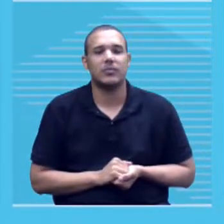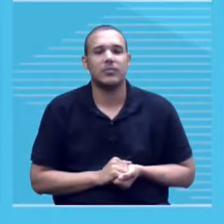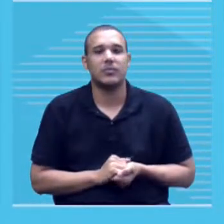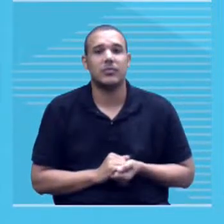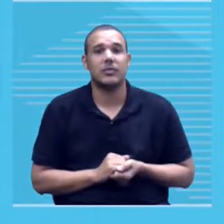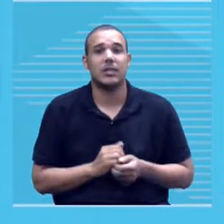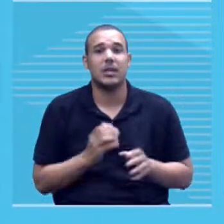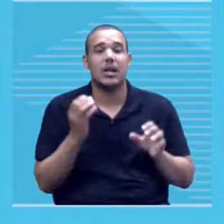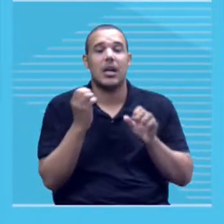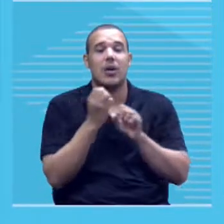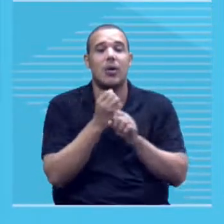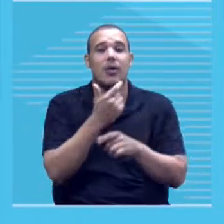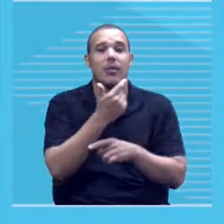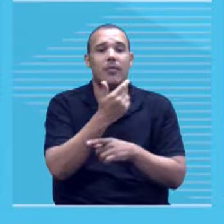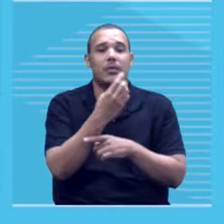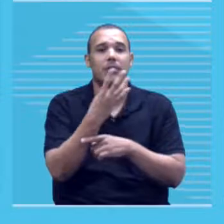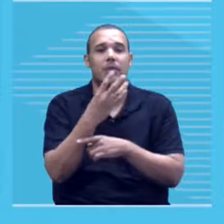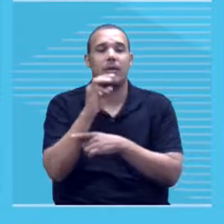minutos.